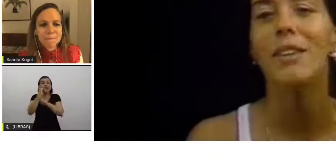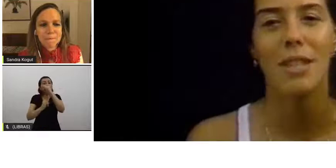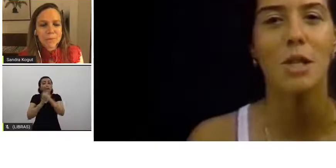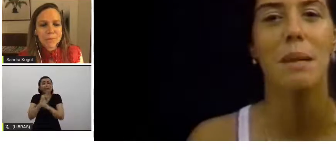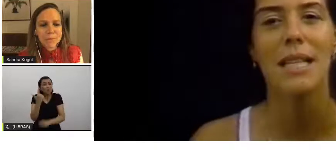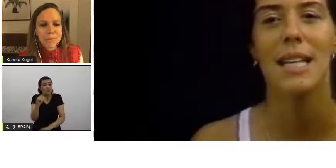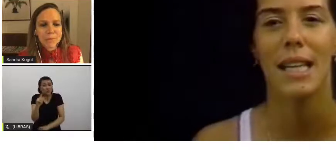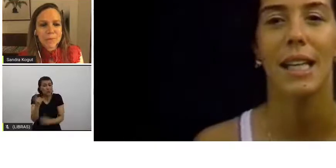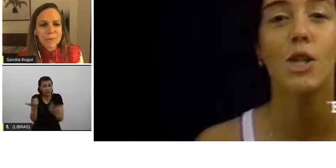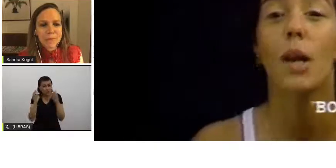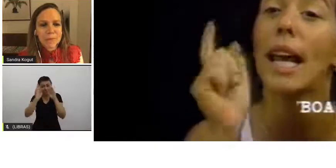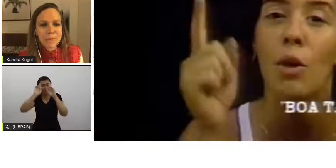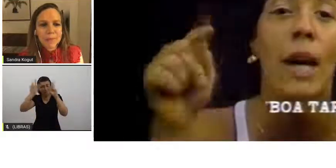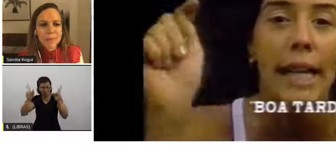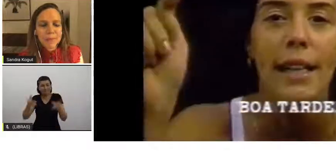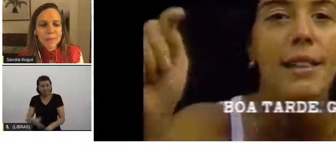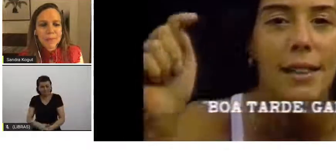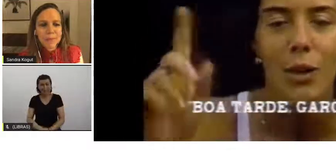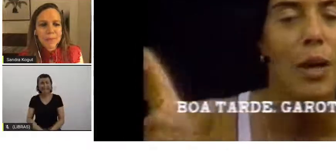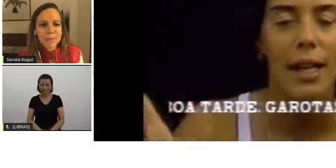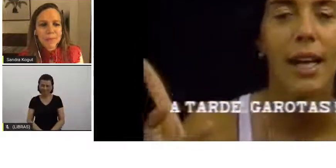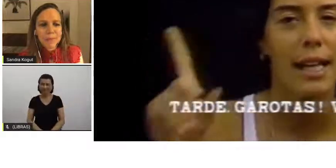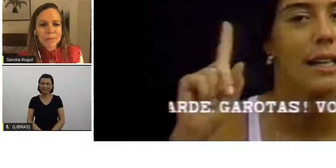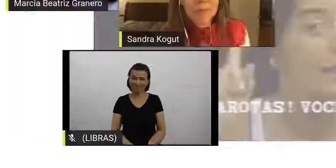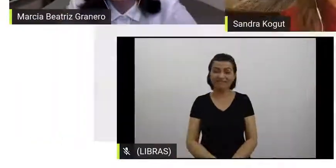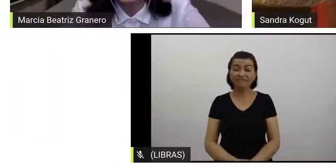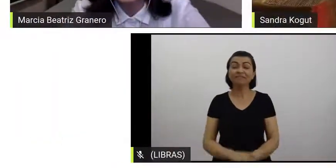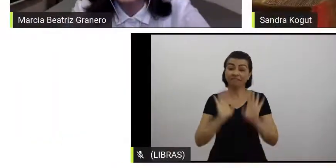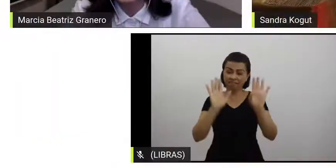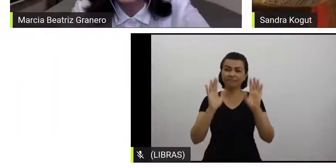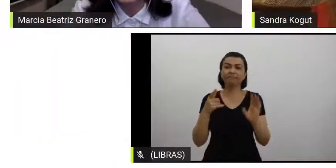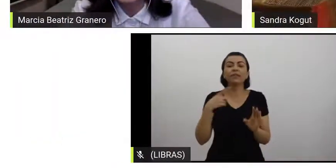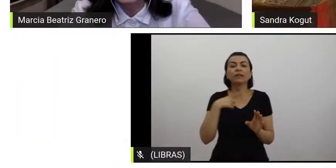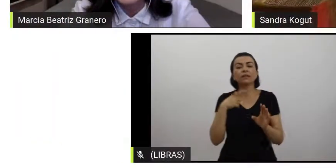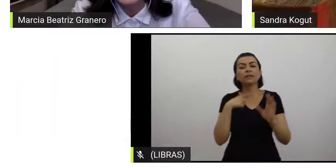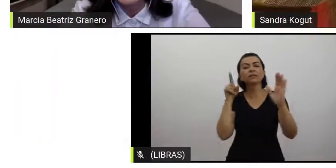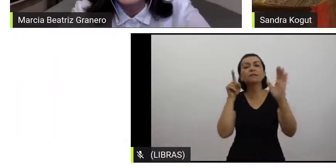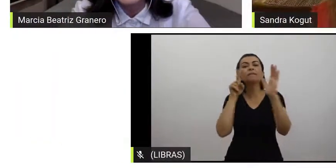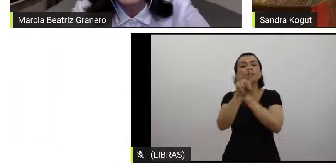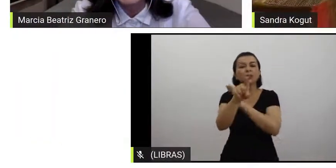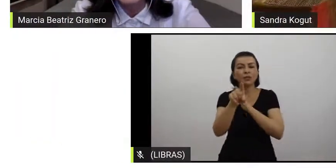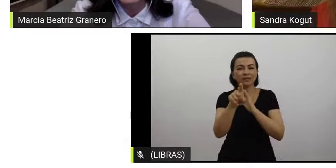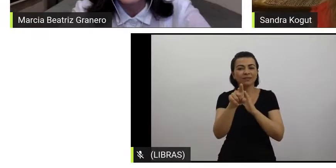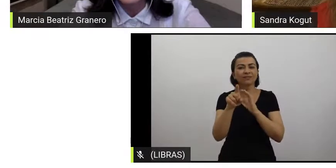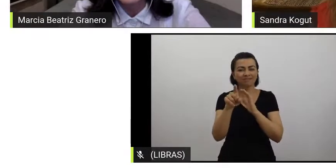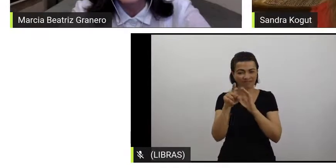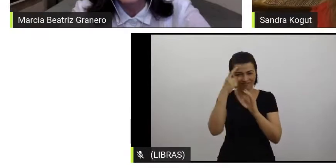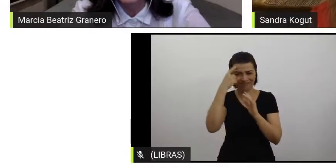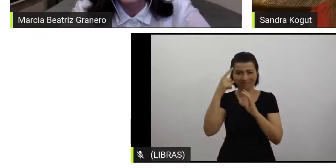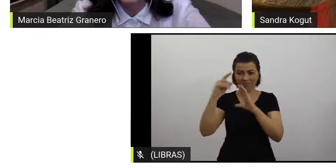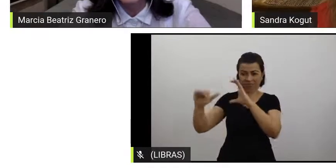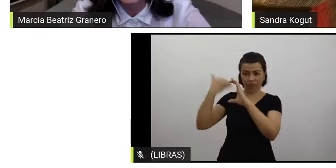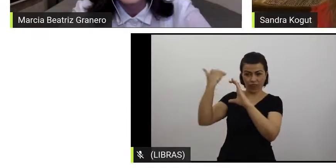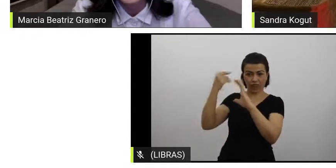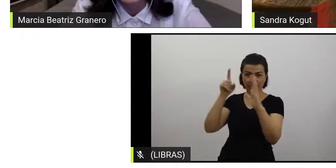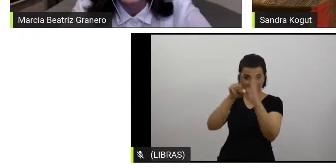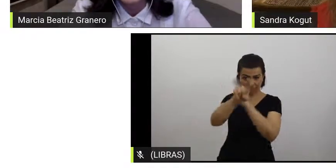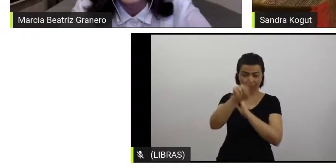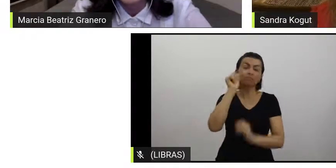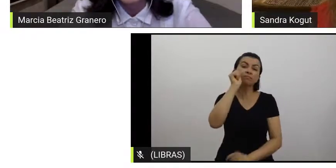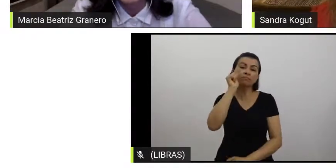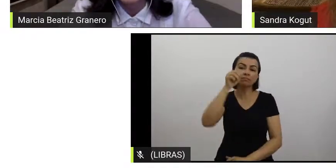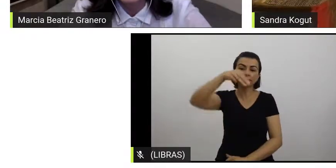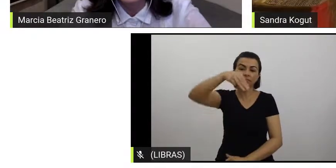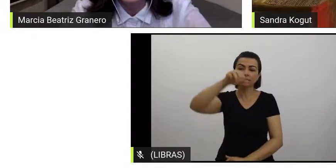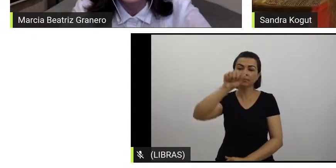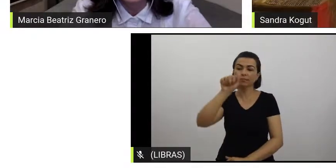aproveitar para emendar uma pergunta que fizeram aqui, a Marilene Cardoso, que